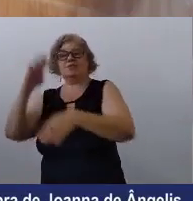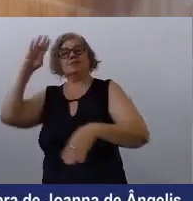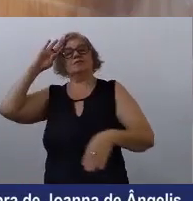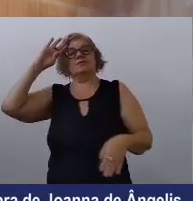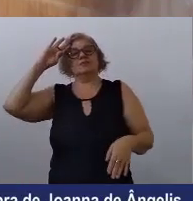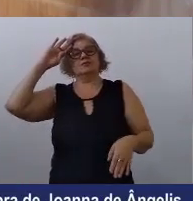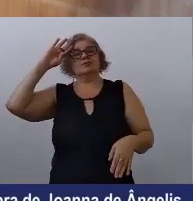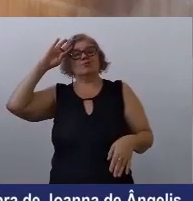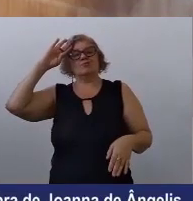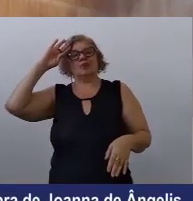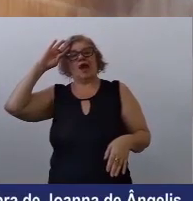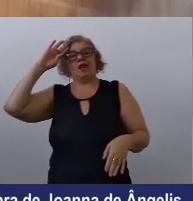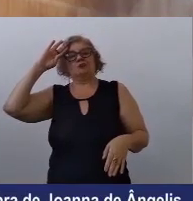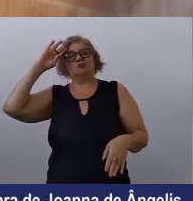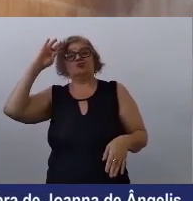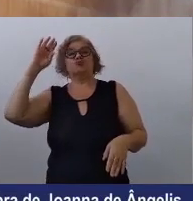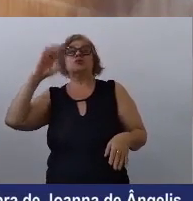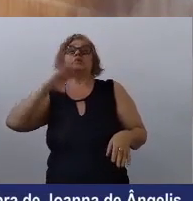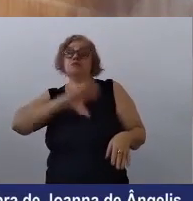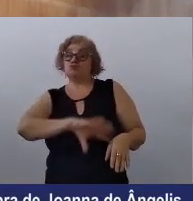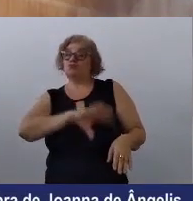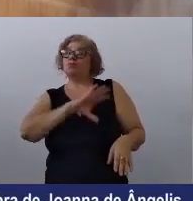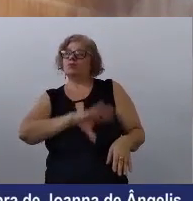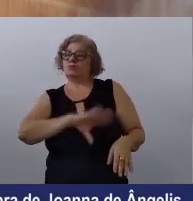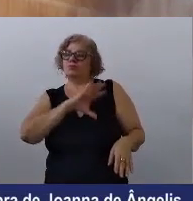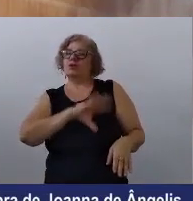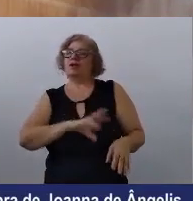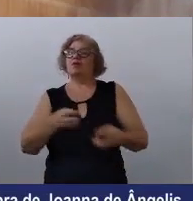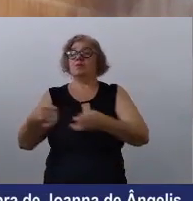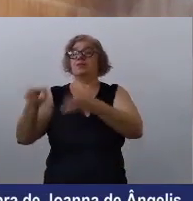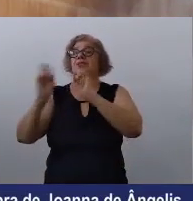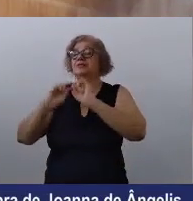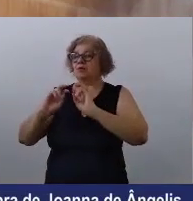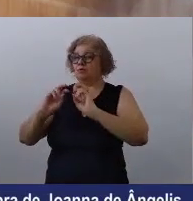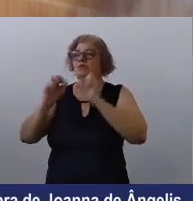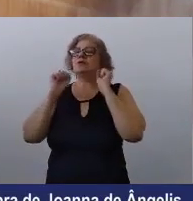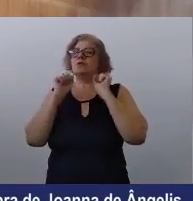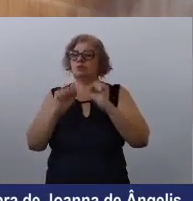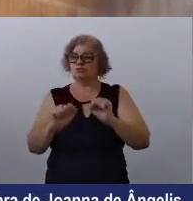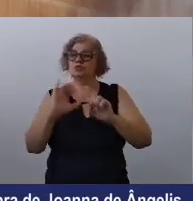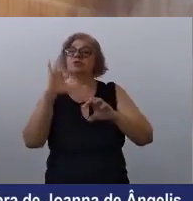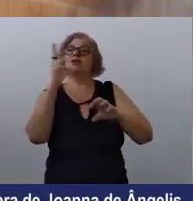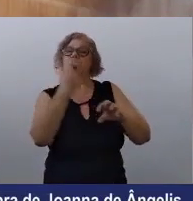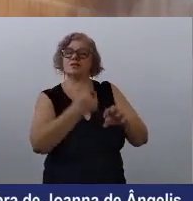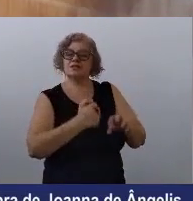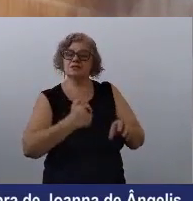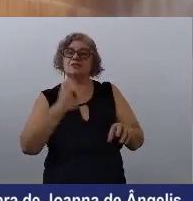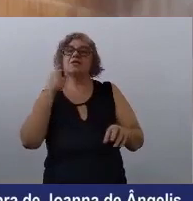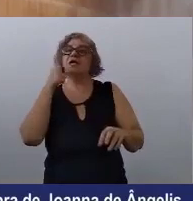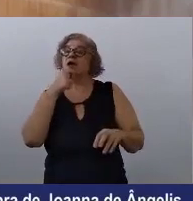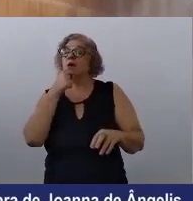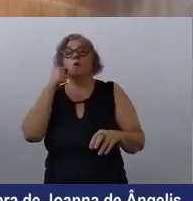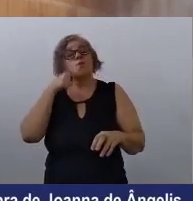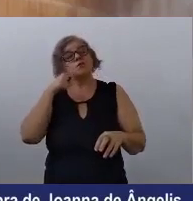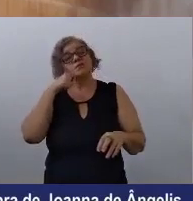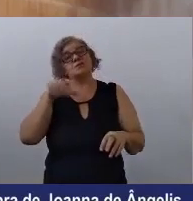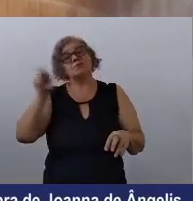pelos soldados portugueses. Percebendo o que poderia acontecer com as meninas que ali